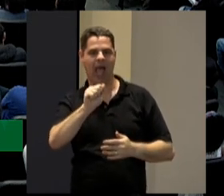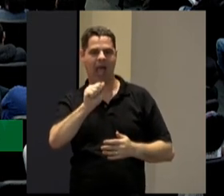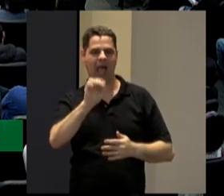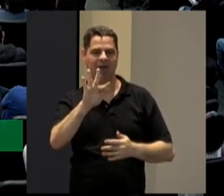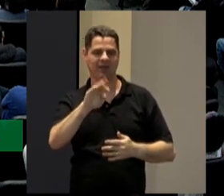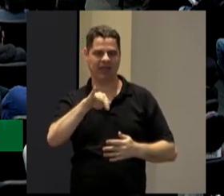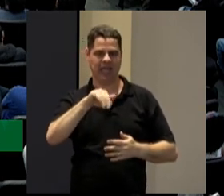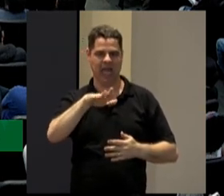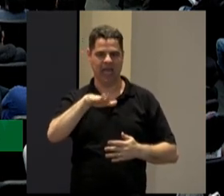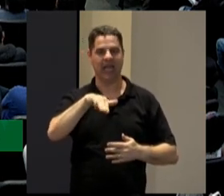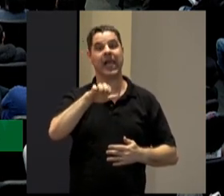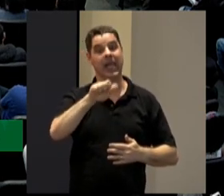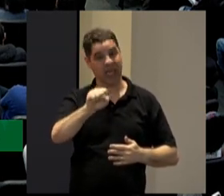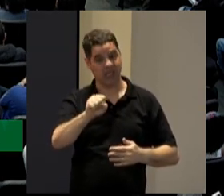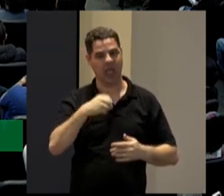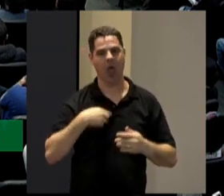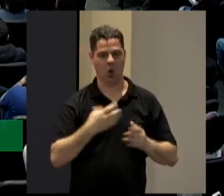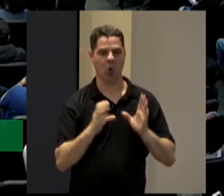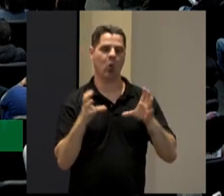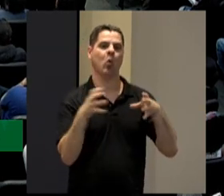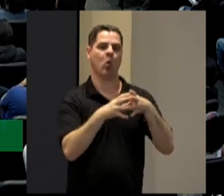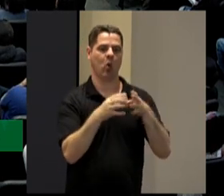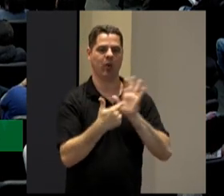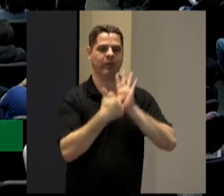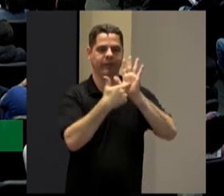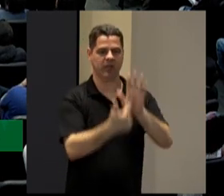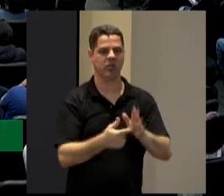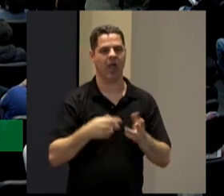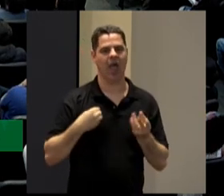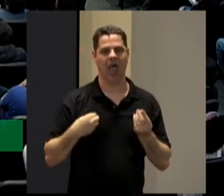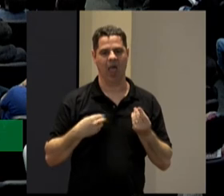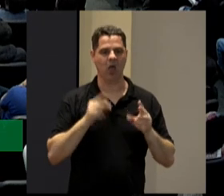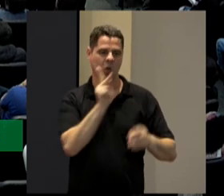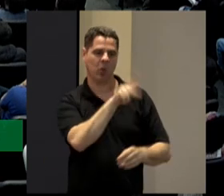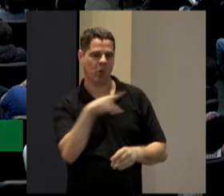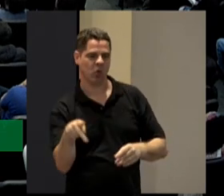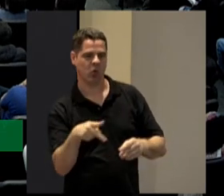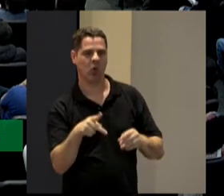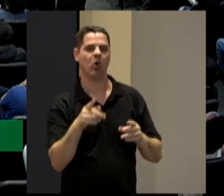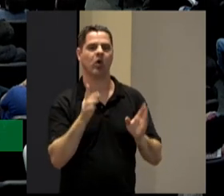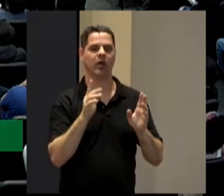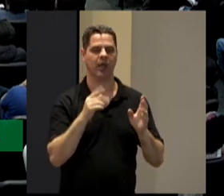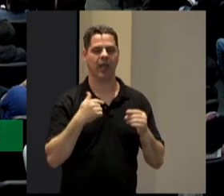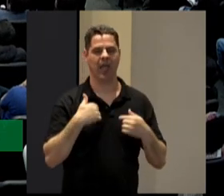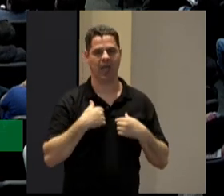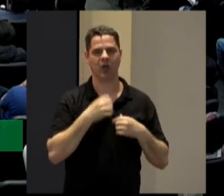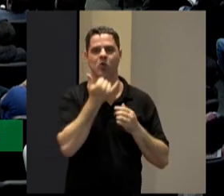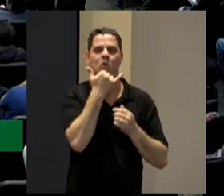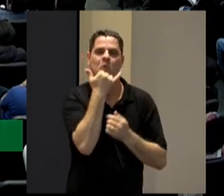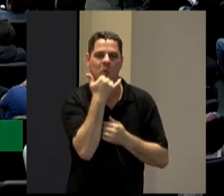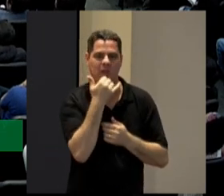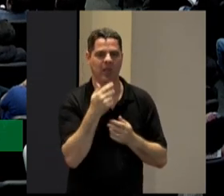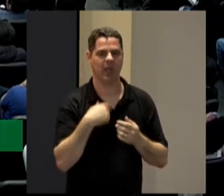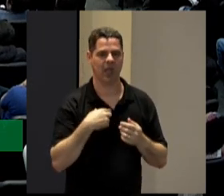do qual eu faço parte. Sou professora de anos iniciais. Acho que eu já fui... Não, desculpa, gente. É, estou com o cabelo